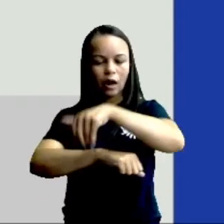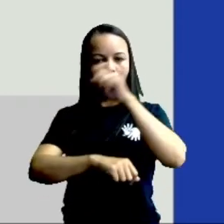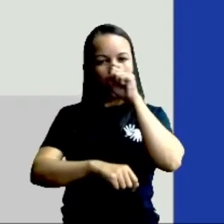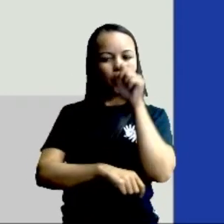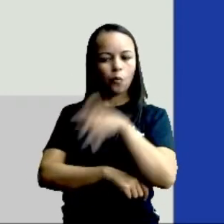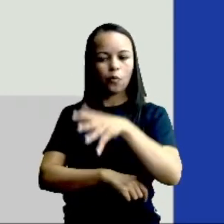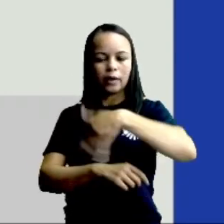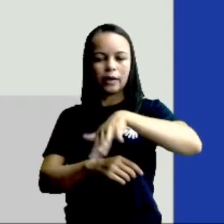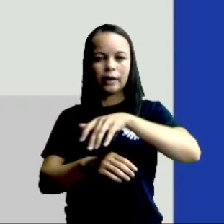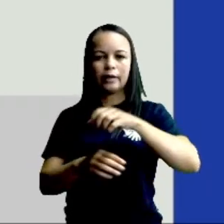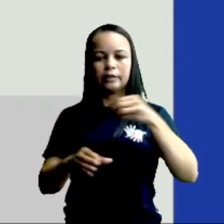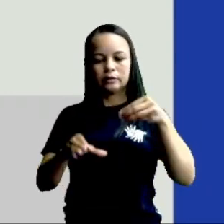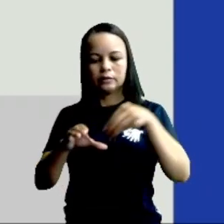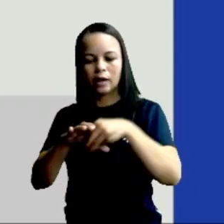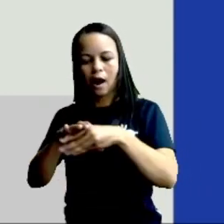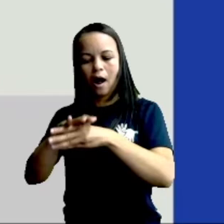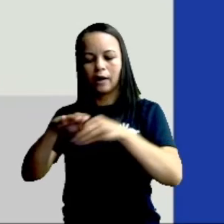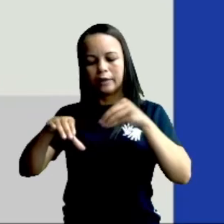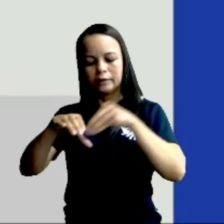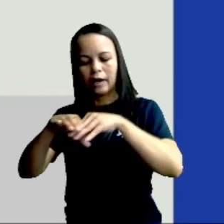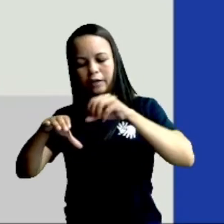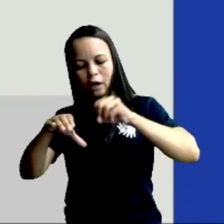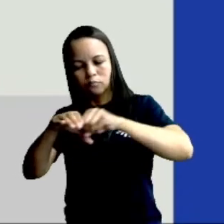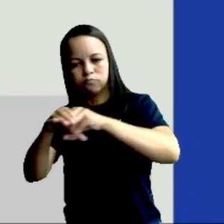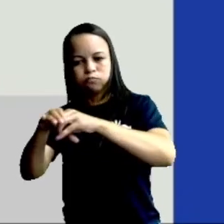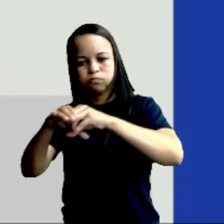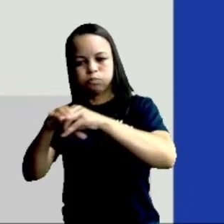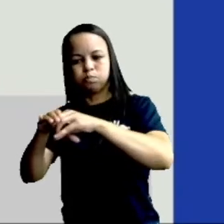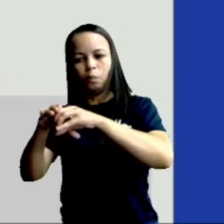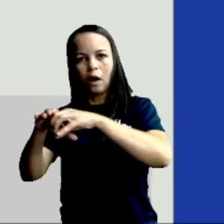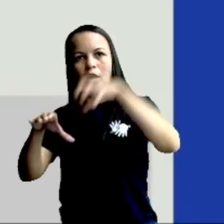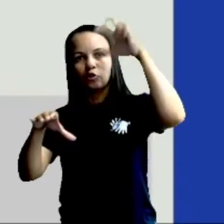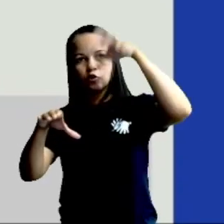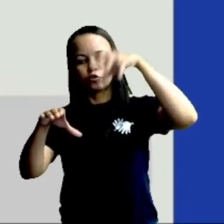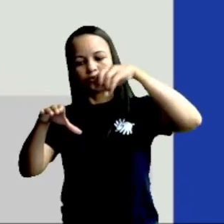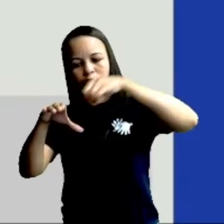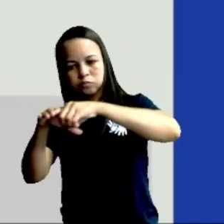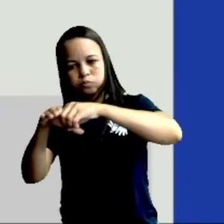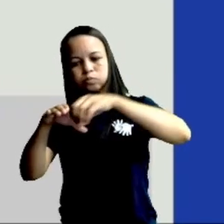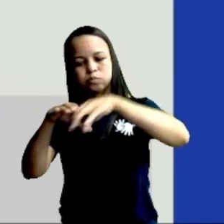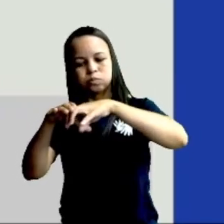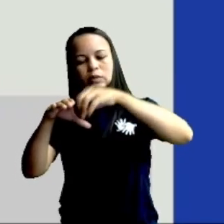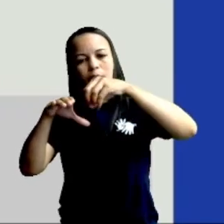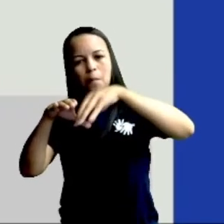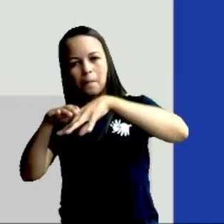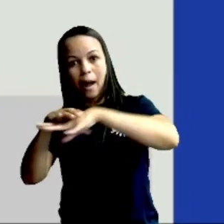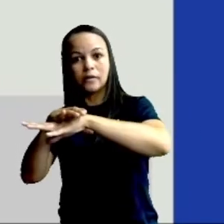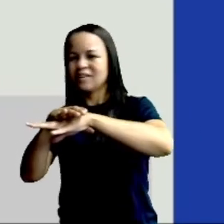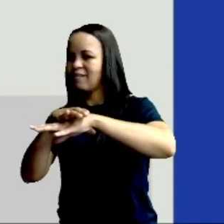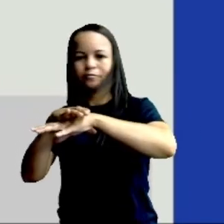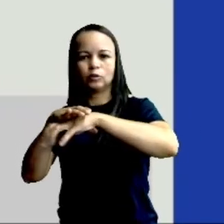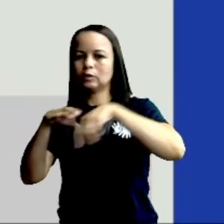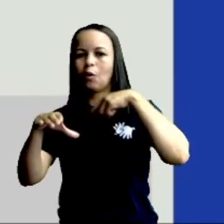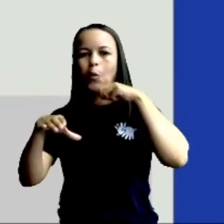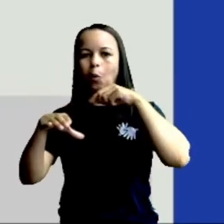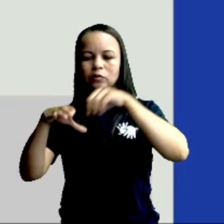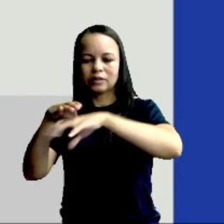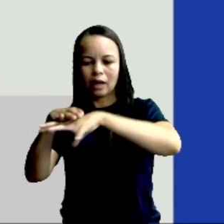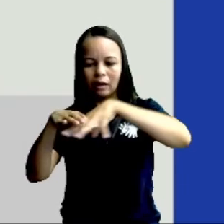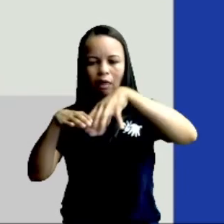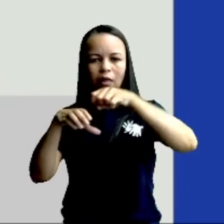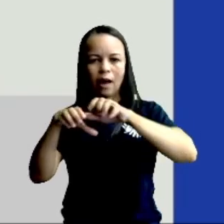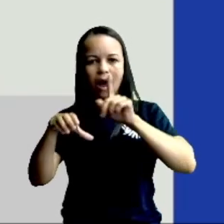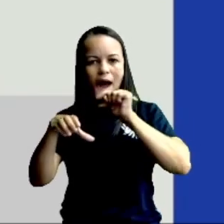ele entra ali por aquelas canaletas, por aquelas valas ali e entopem. E quando a água da chuva vem,